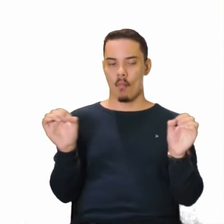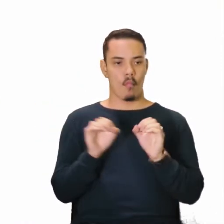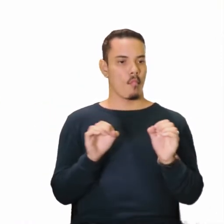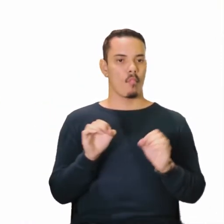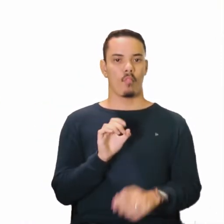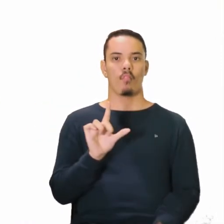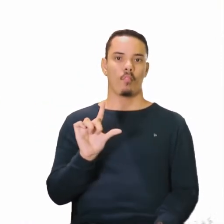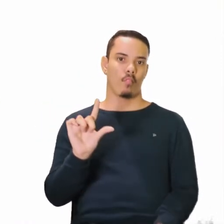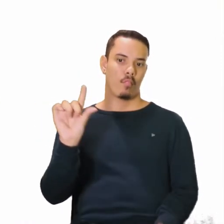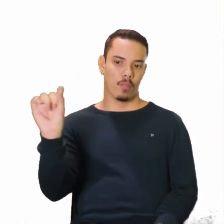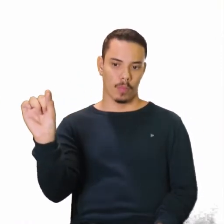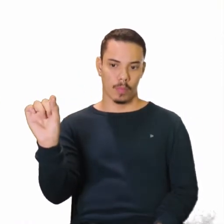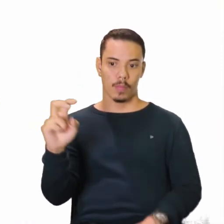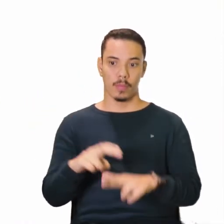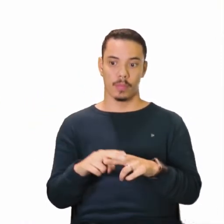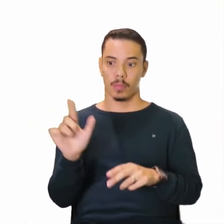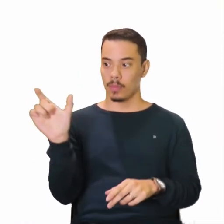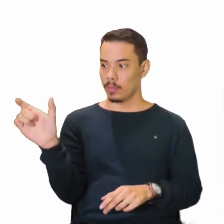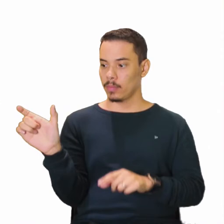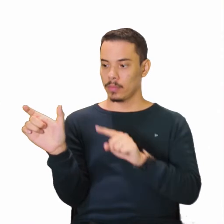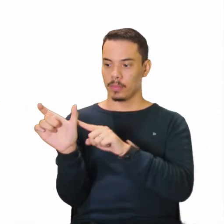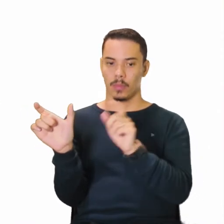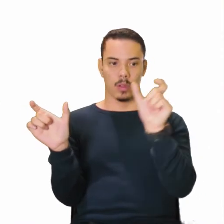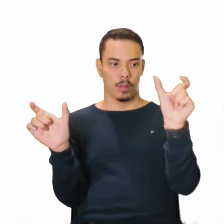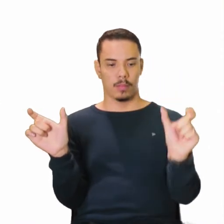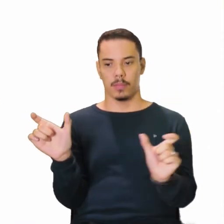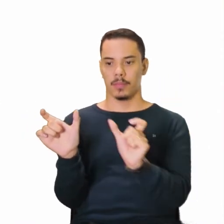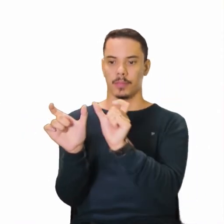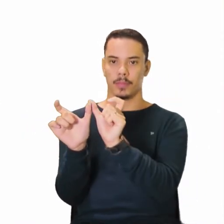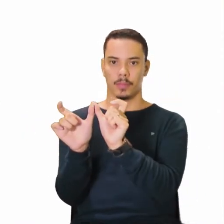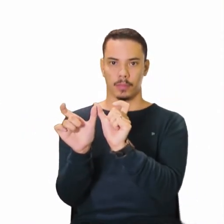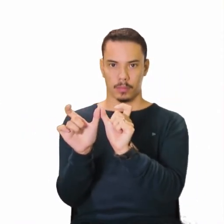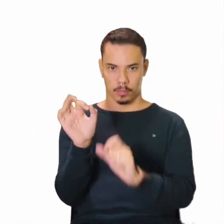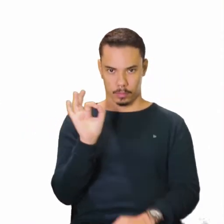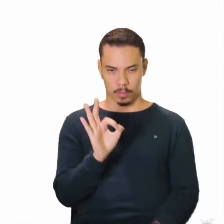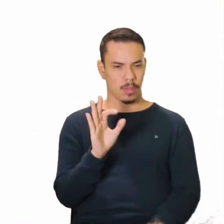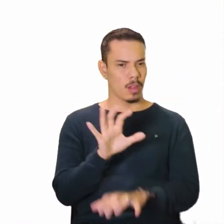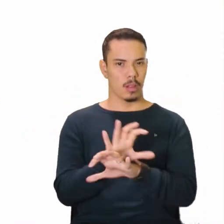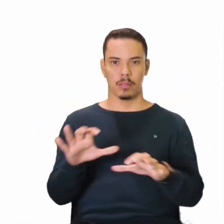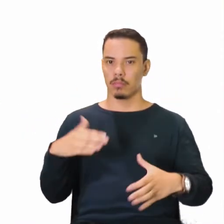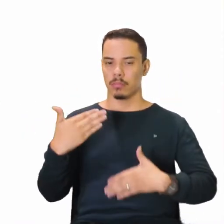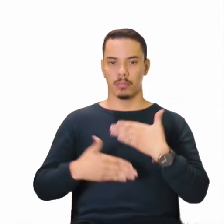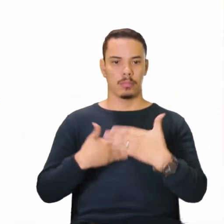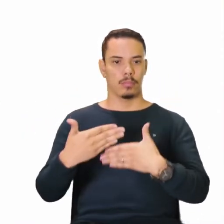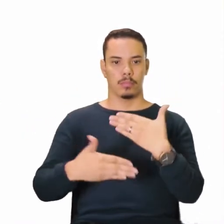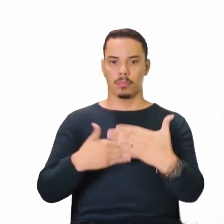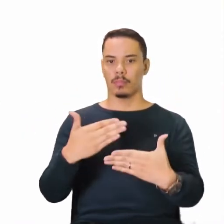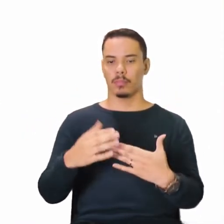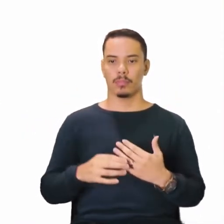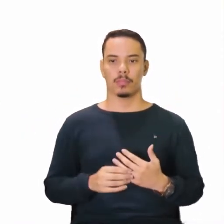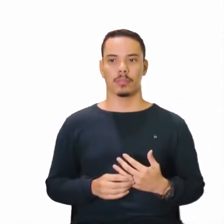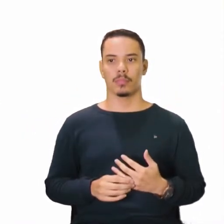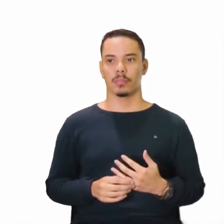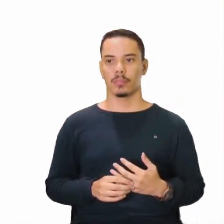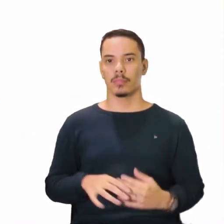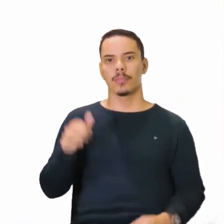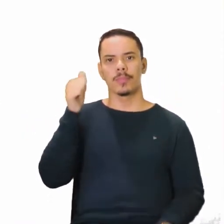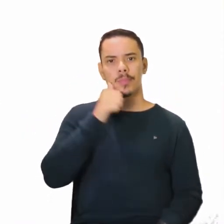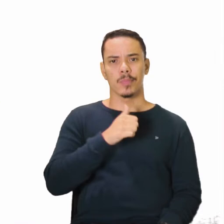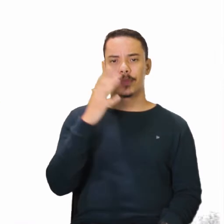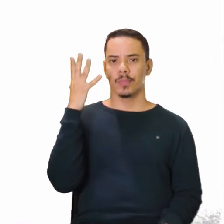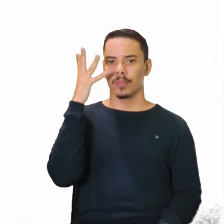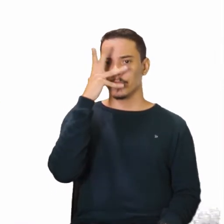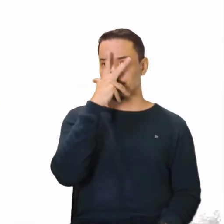Então, esta é subordinada porque vem completar essa primeira. Isso. E assim nas demais. B. Tá. As meninas eram